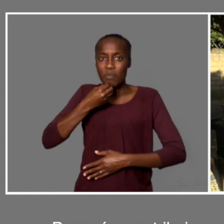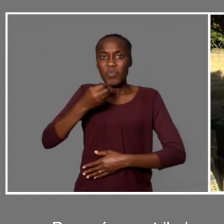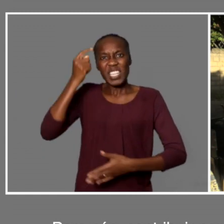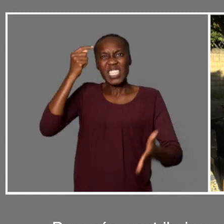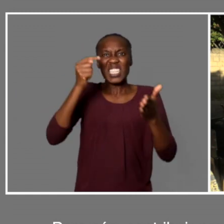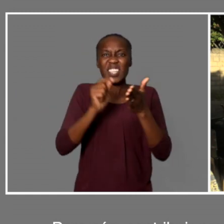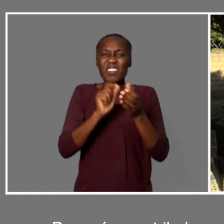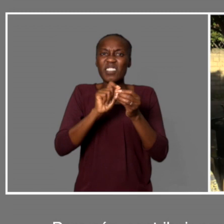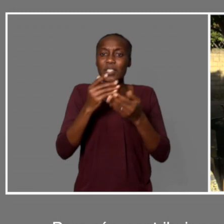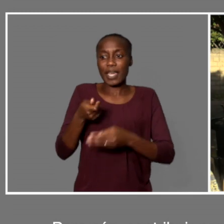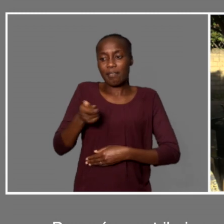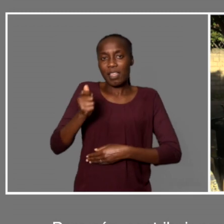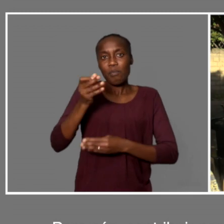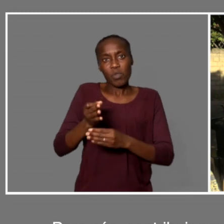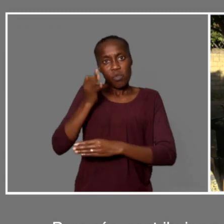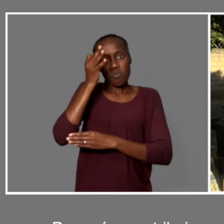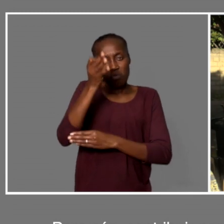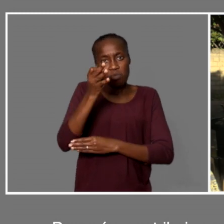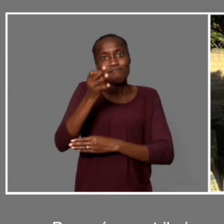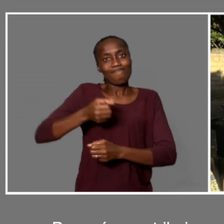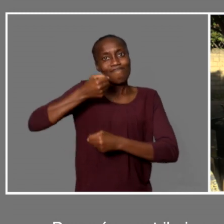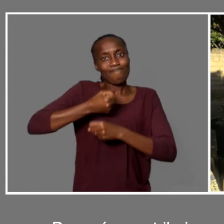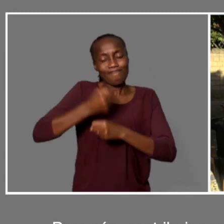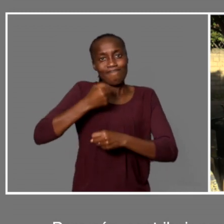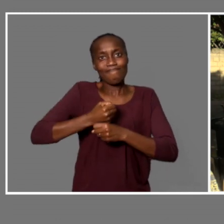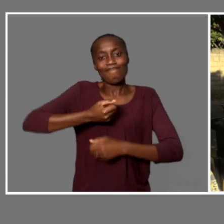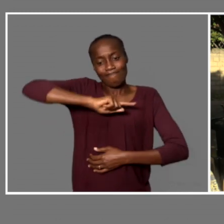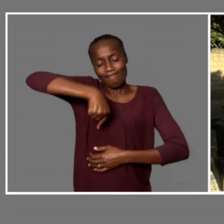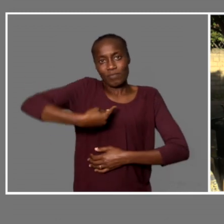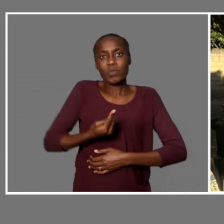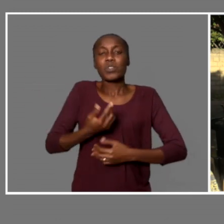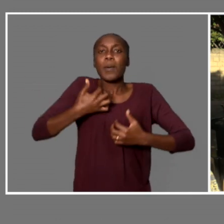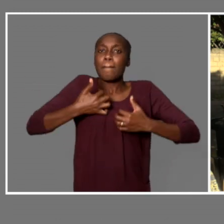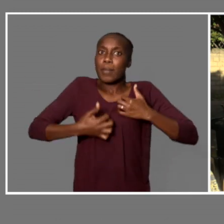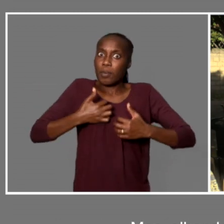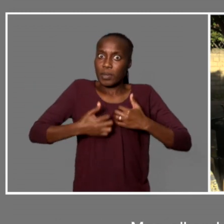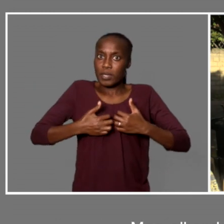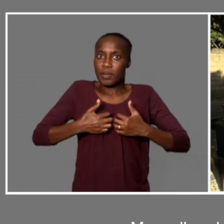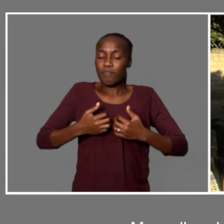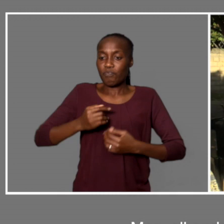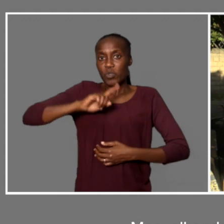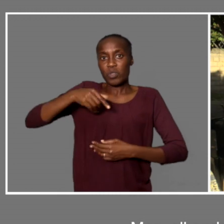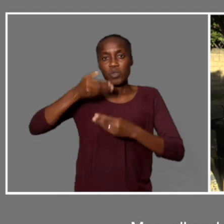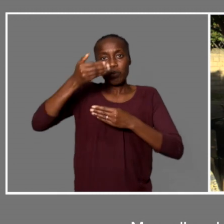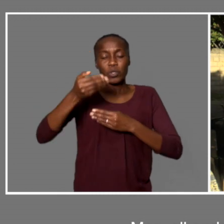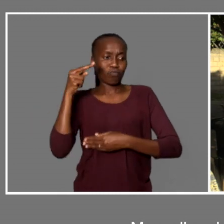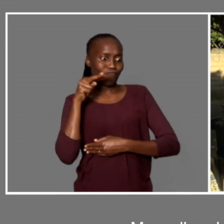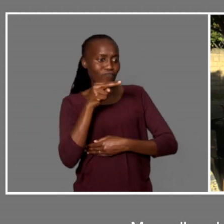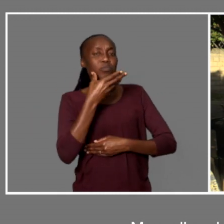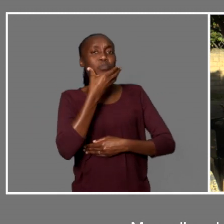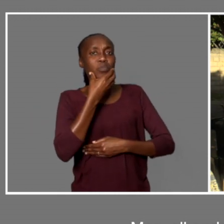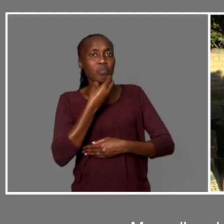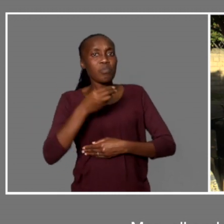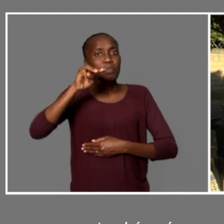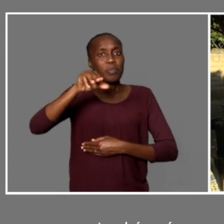abrir várias portas para que ele tenha acesso ao mercado de emprego, que é a nossa maior preocupação. Mas depois, olhando para o caso do